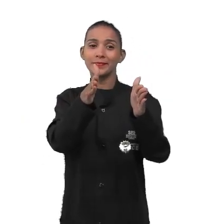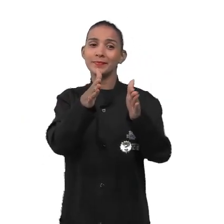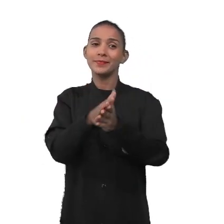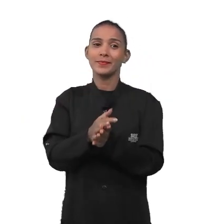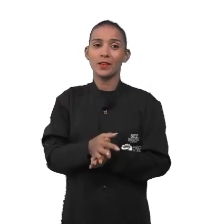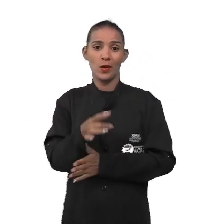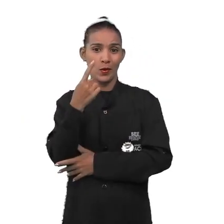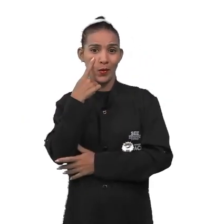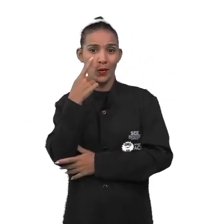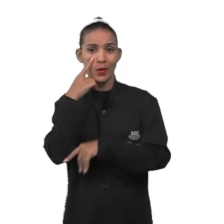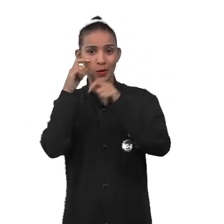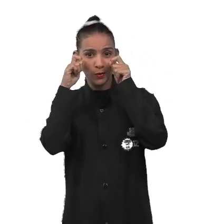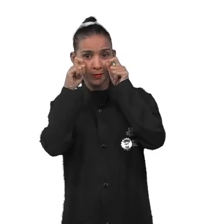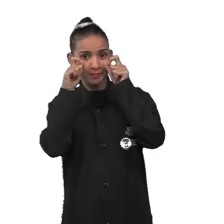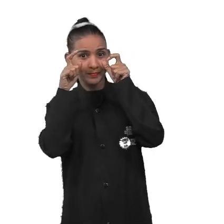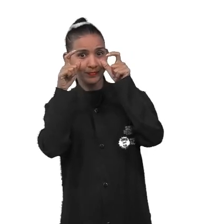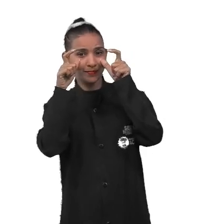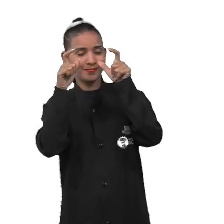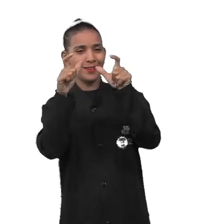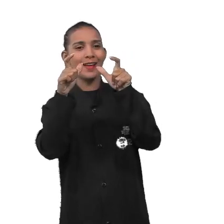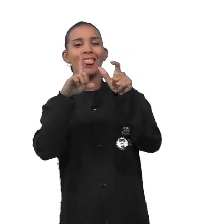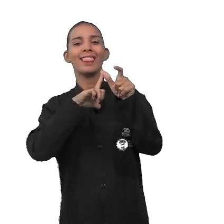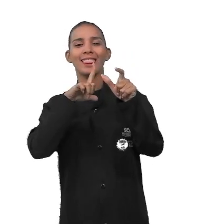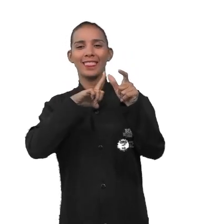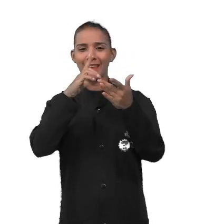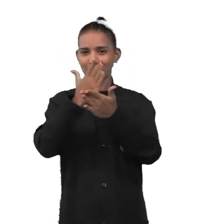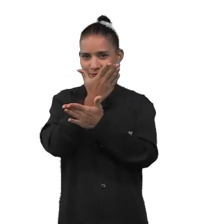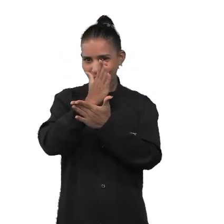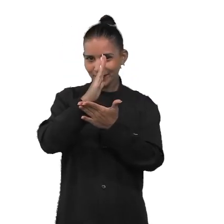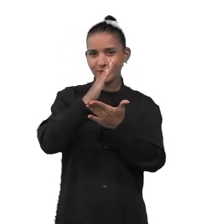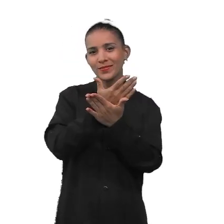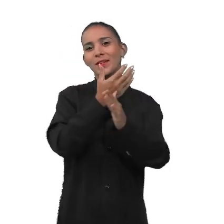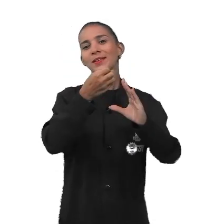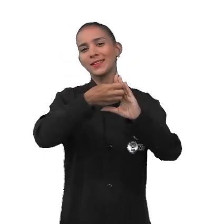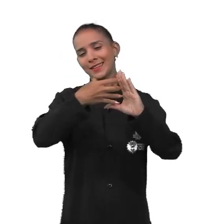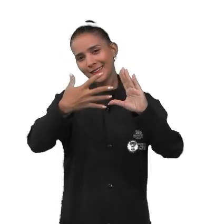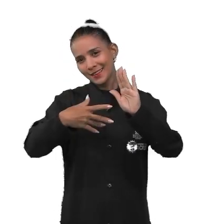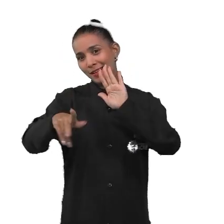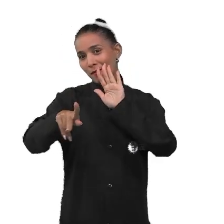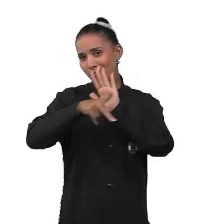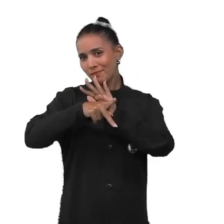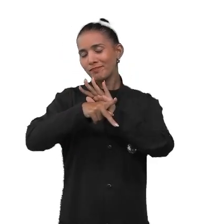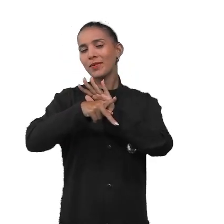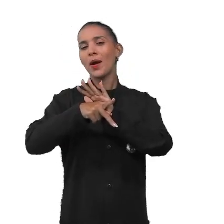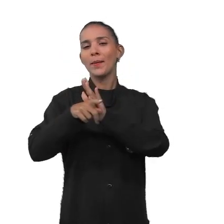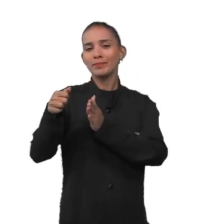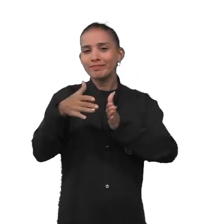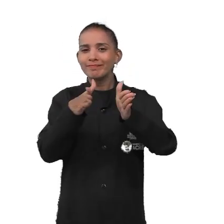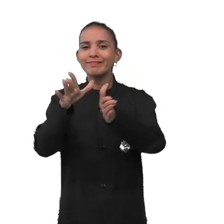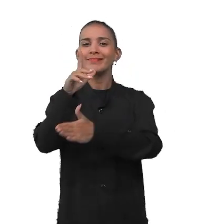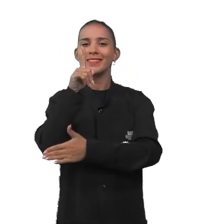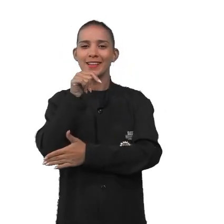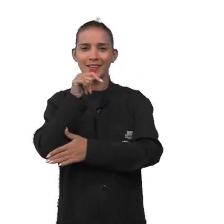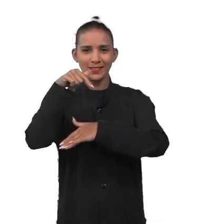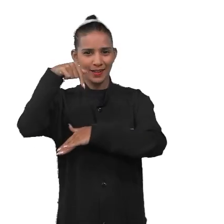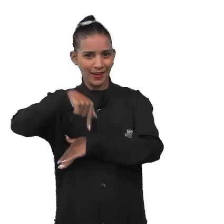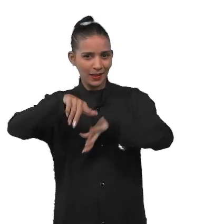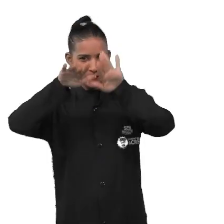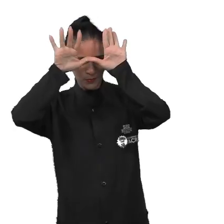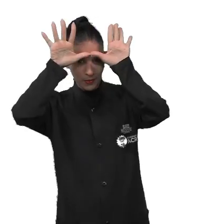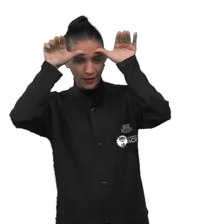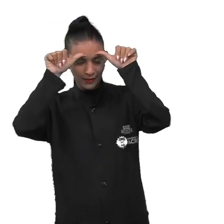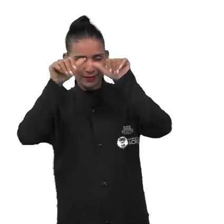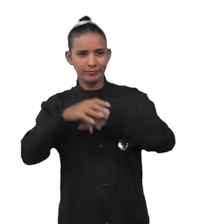comigo aqui algumas das características da hidrografia do Acre. Primeiro, vamos entender o que são